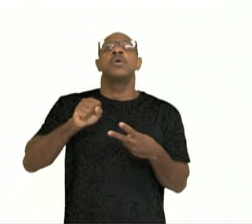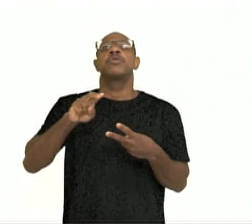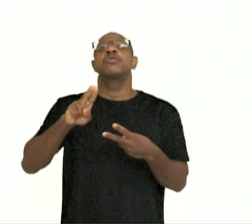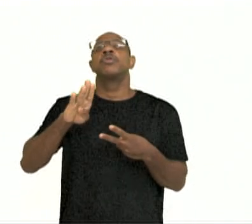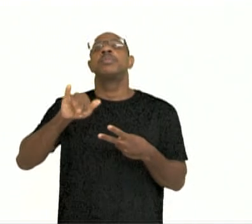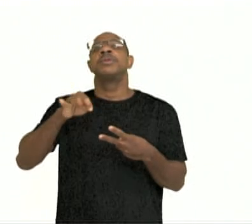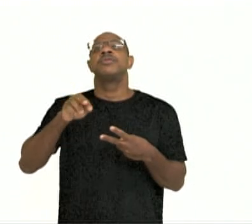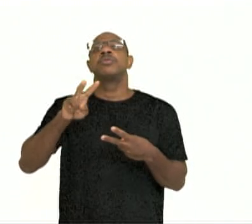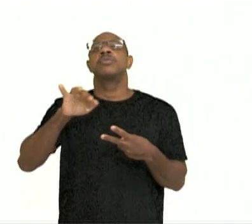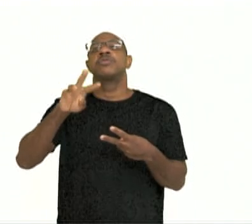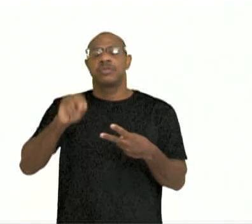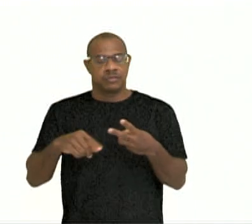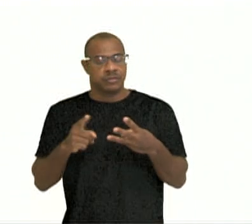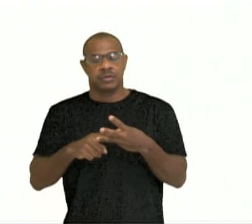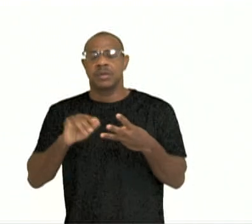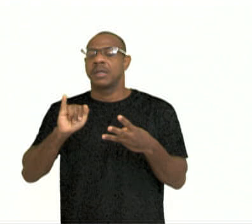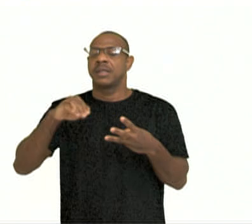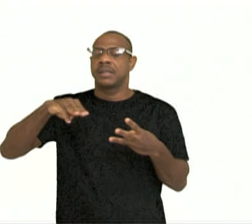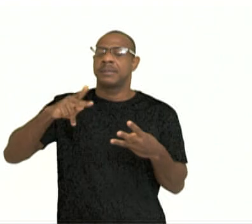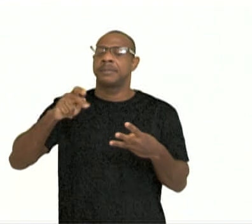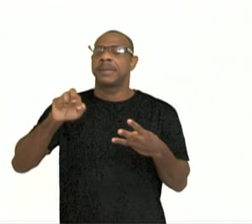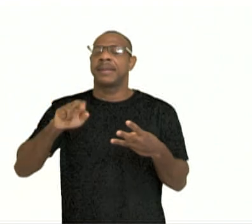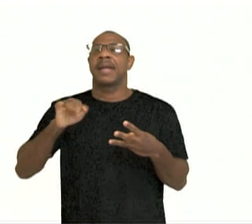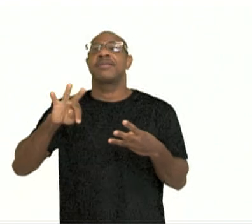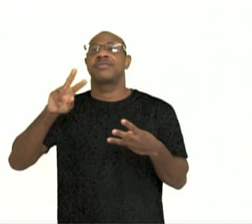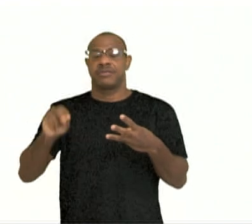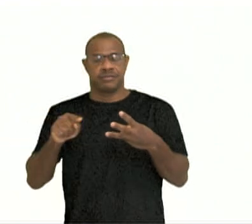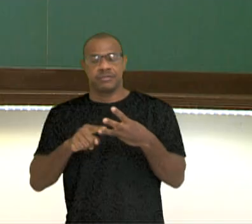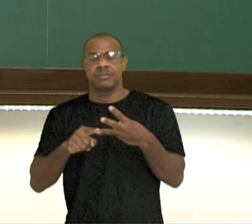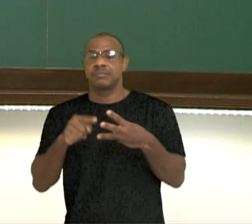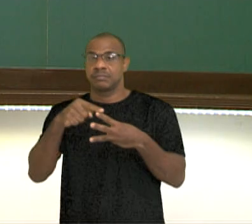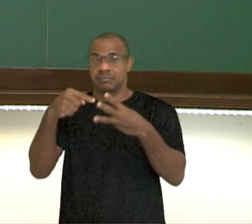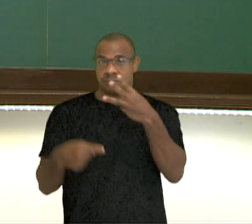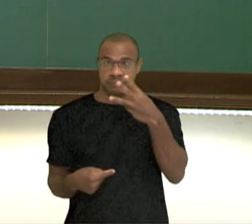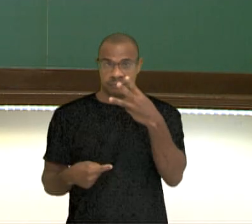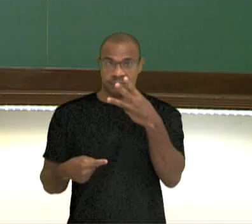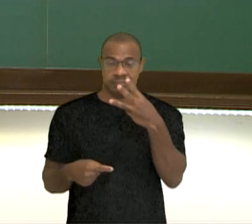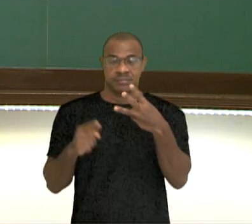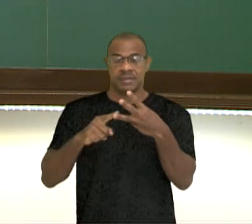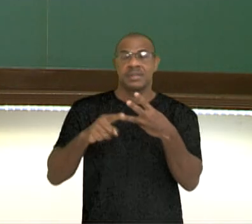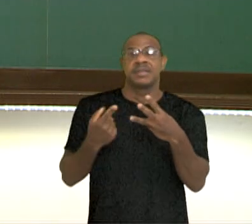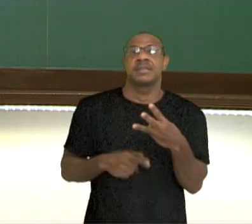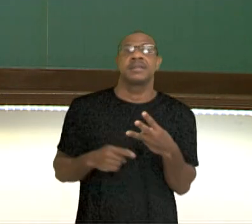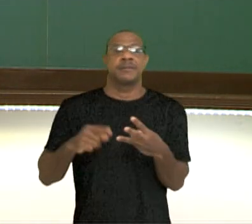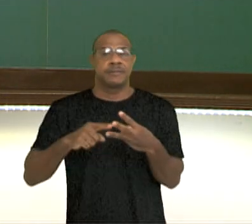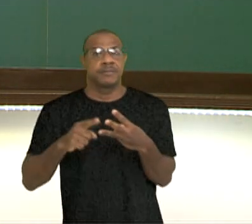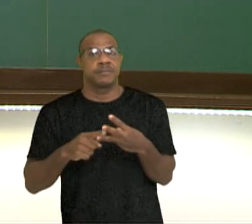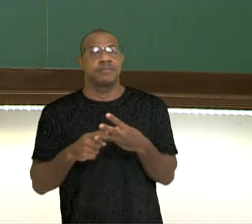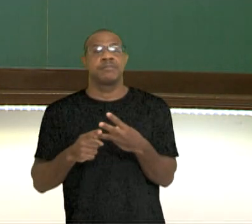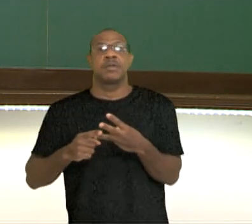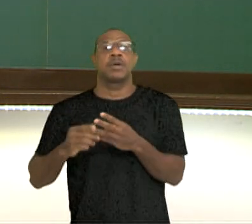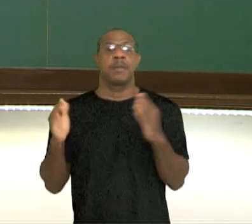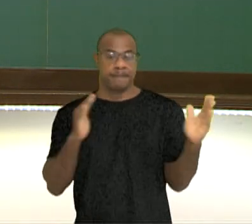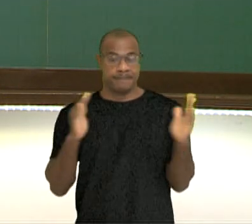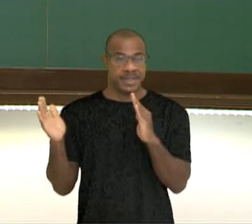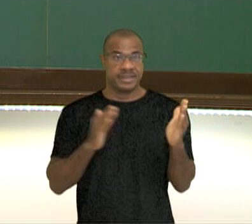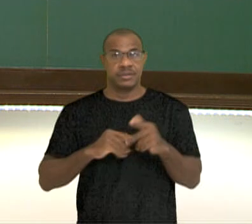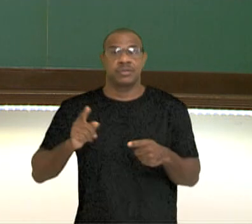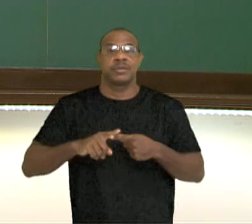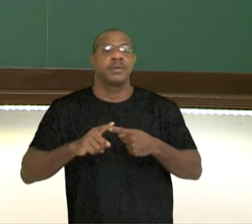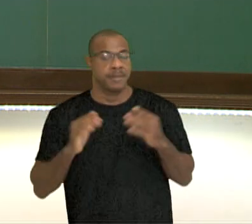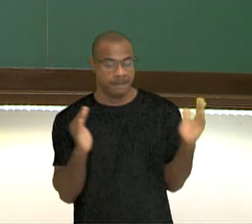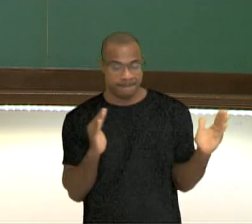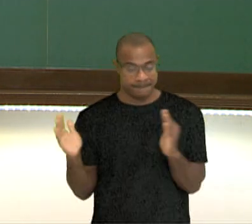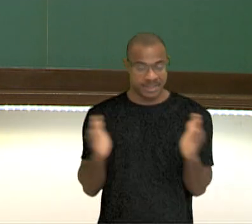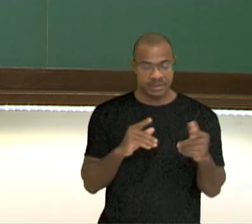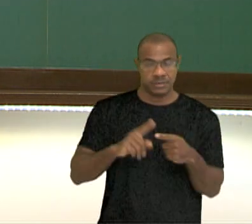modo imperativo. Os tempos do indicativo: pretéritos, pretérito perfeito,